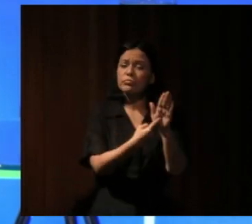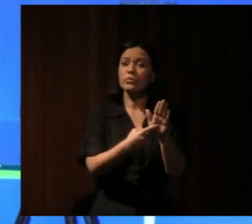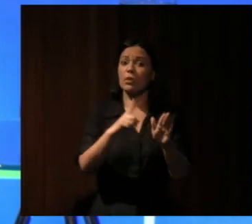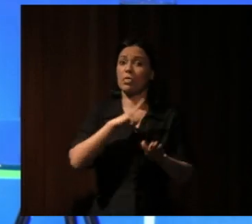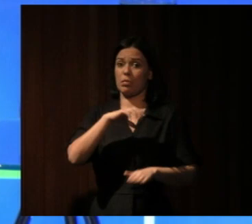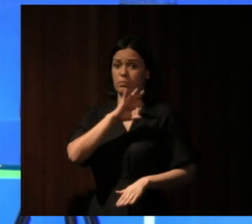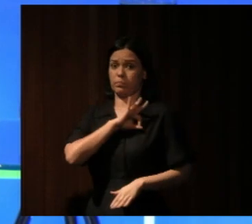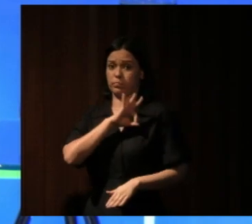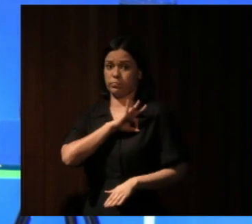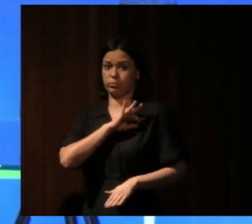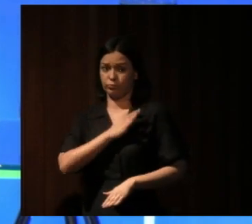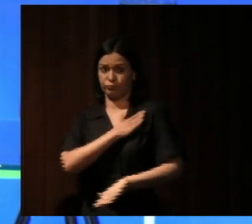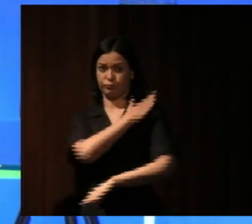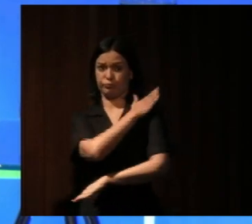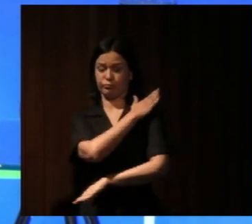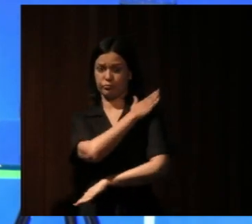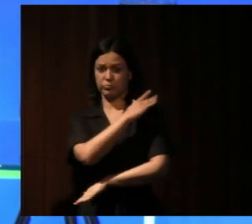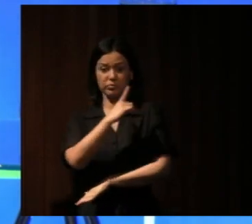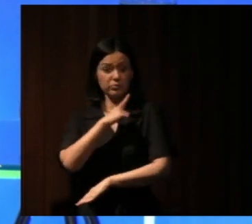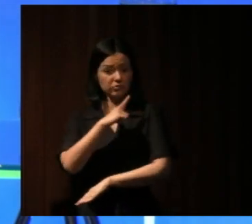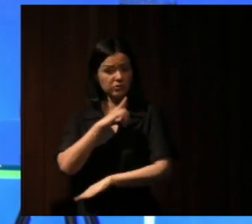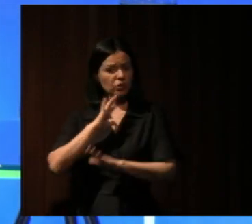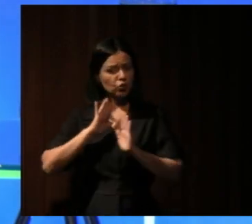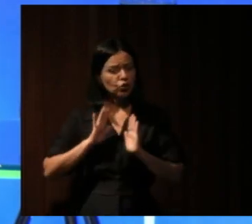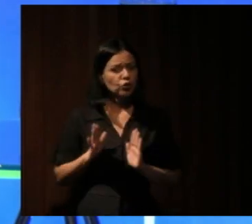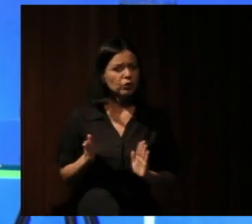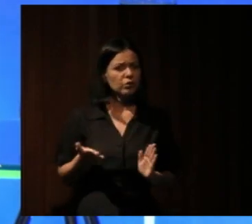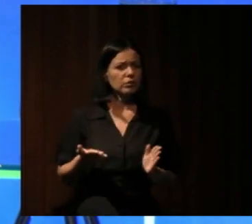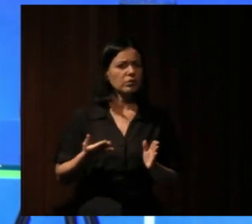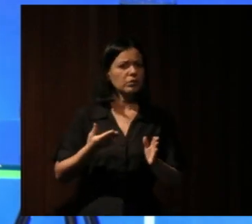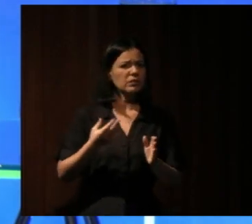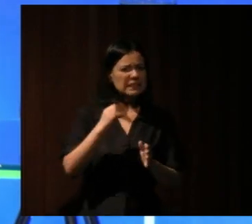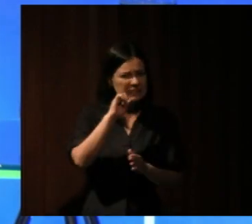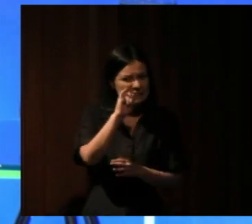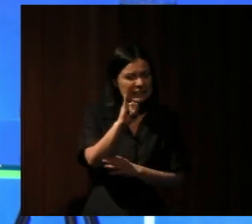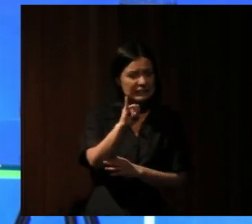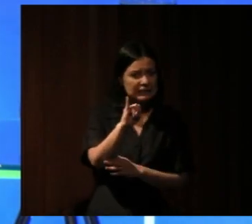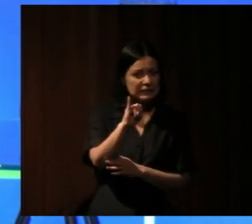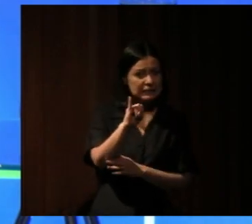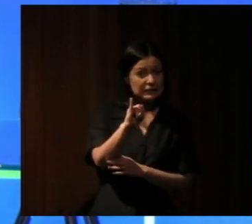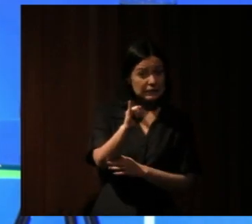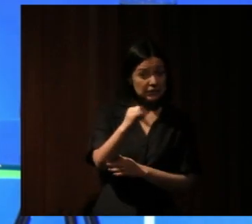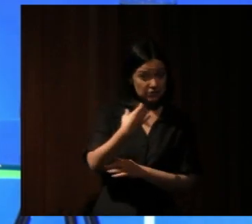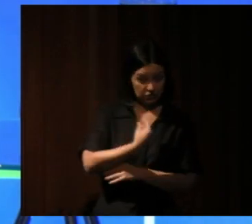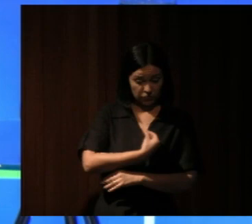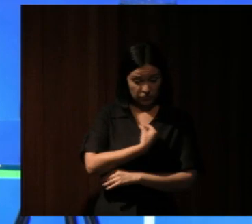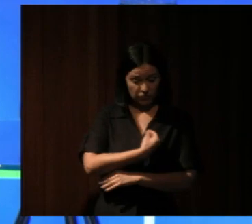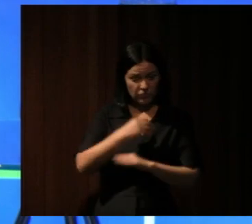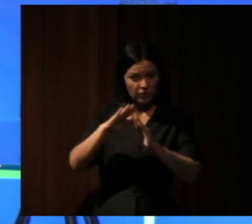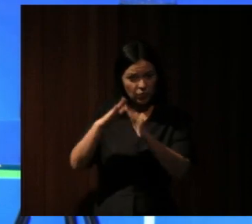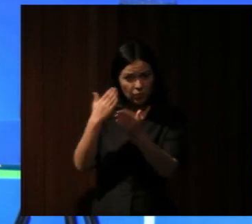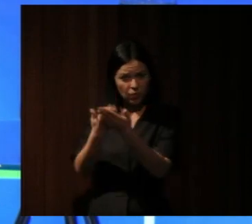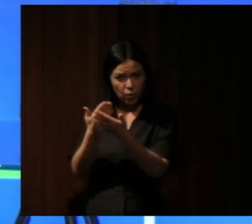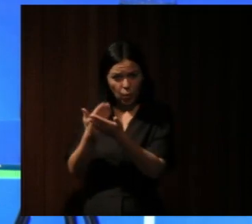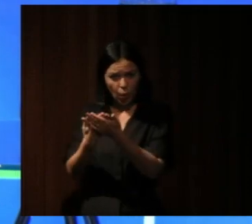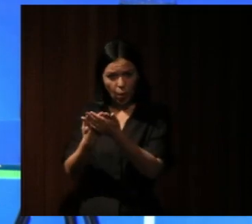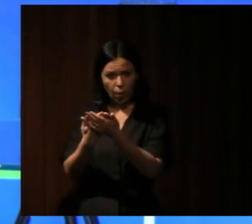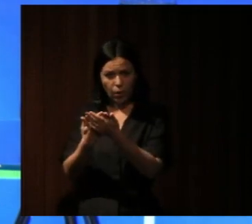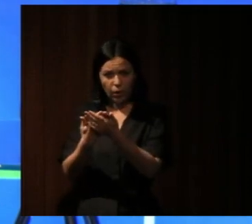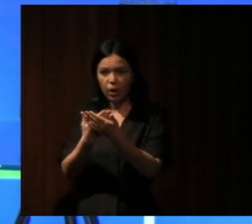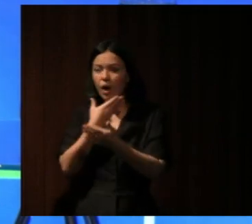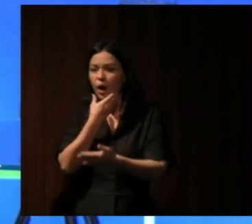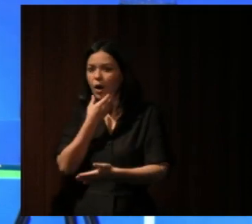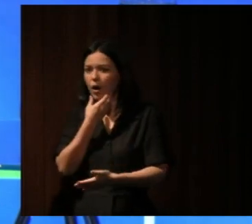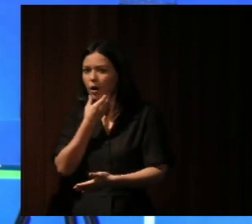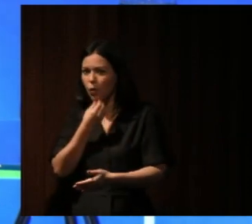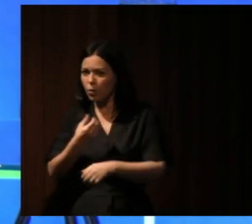falou que um segurança armada na frente da escola pode trazer muito mais vítimas então assim mostrando pras pessoas que